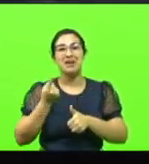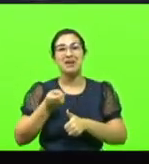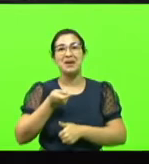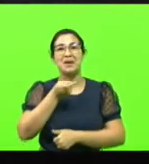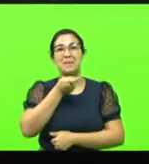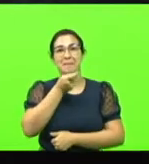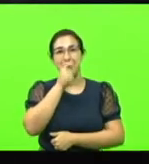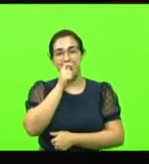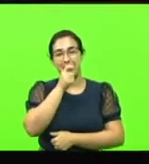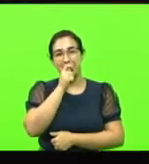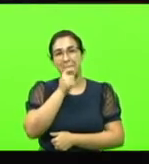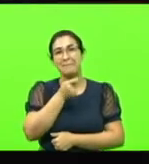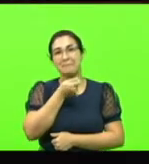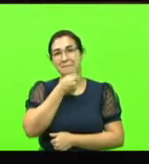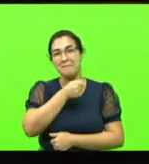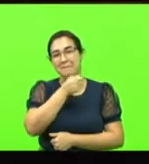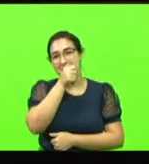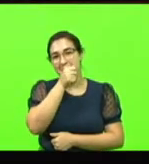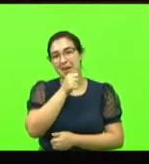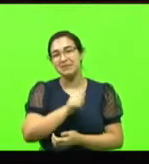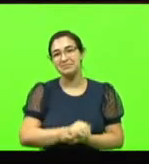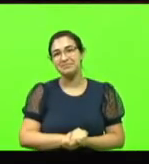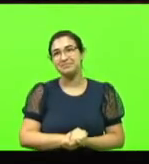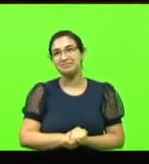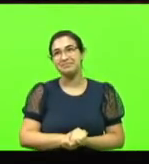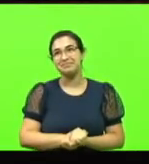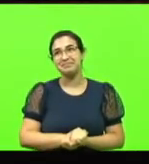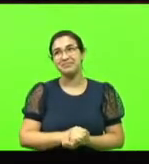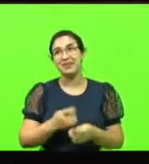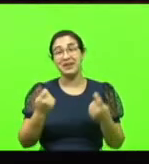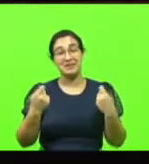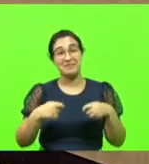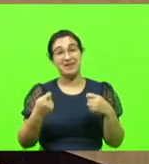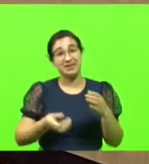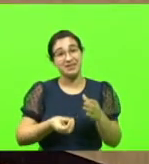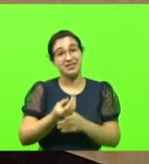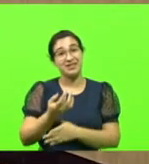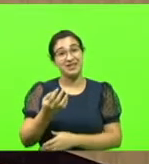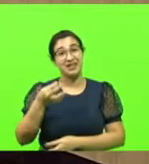parabéns. Agora é criar juízo.